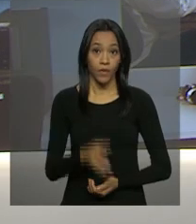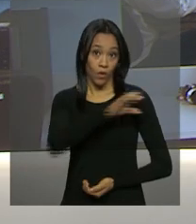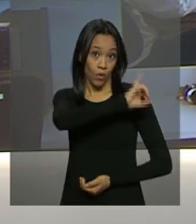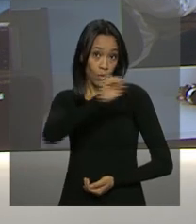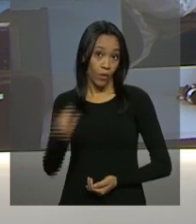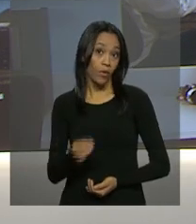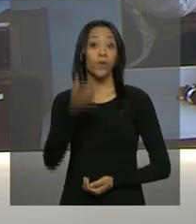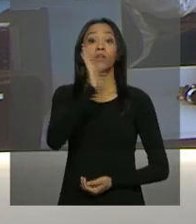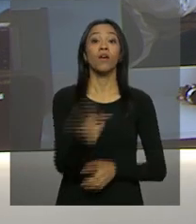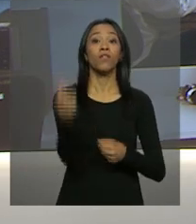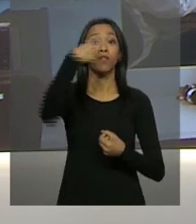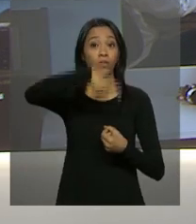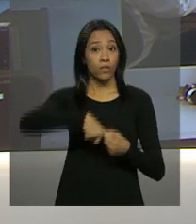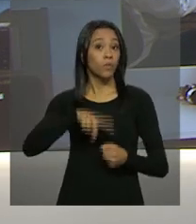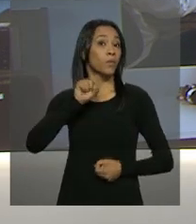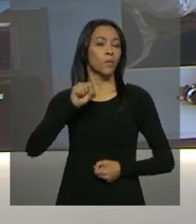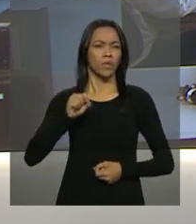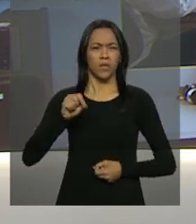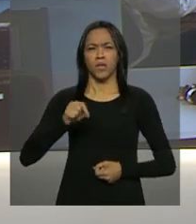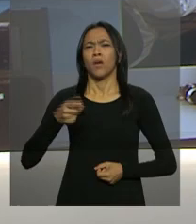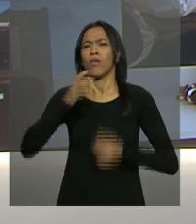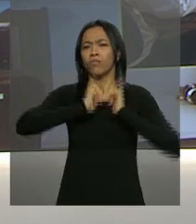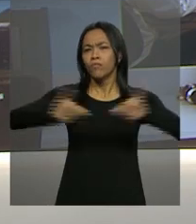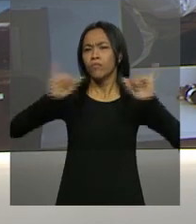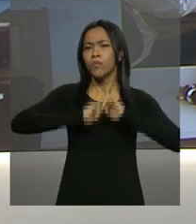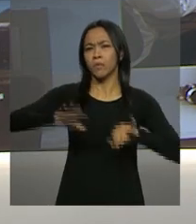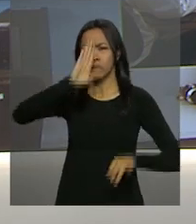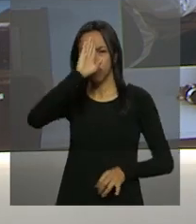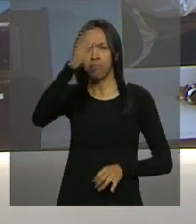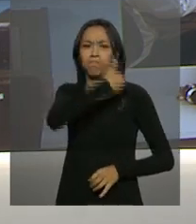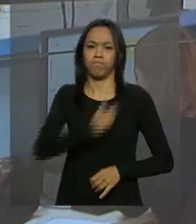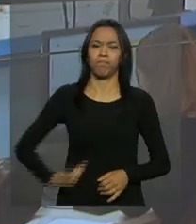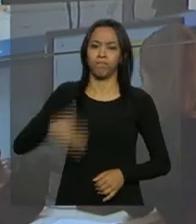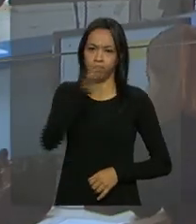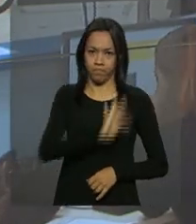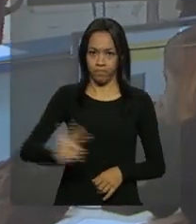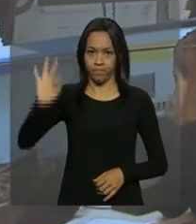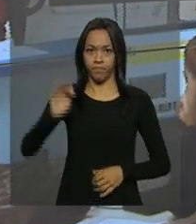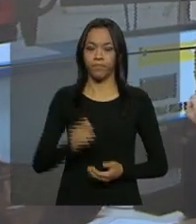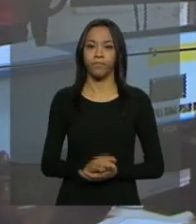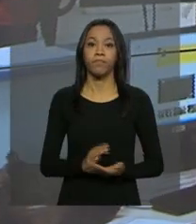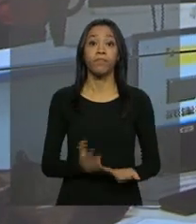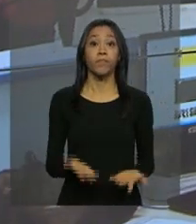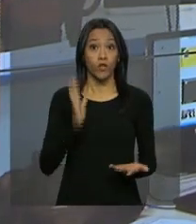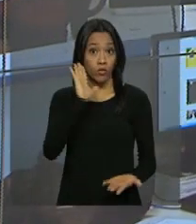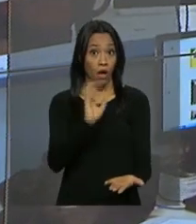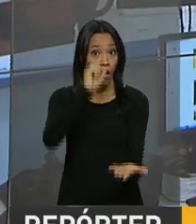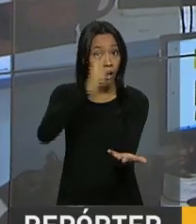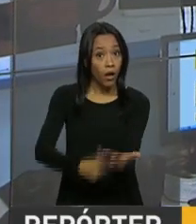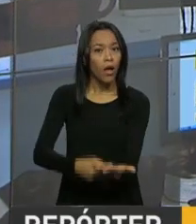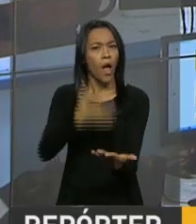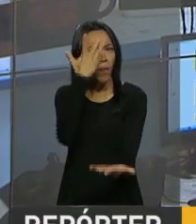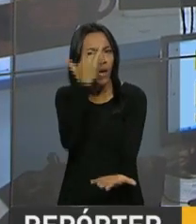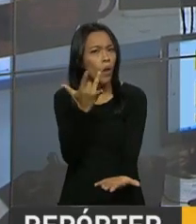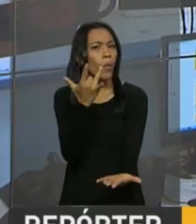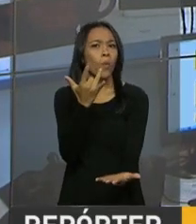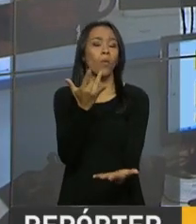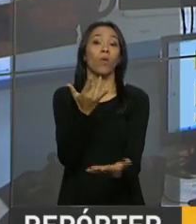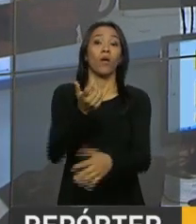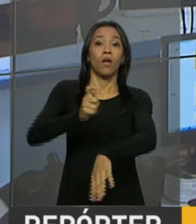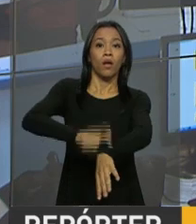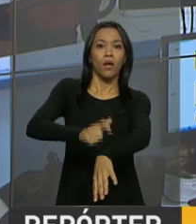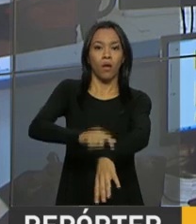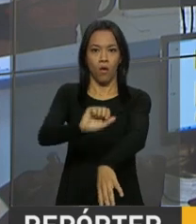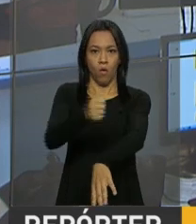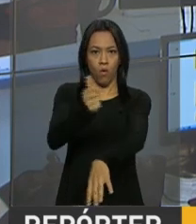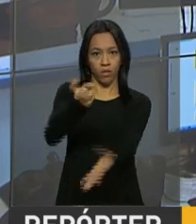Olá o repórter NBR está de volta com as notícias do Governo Federal está marcado para amanhã às 11